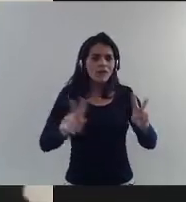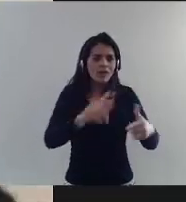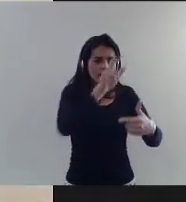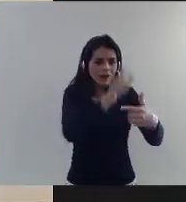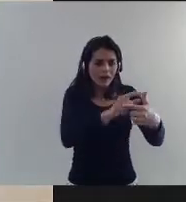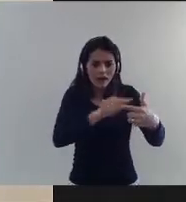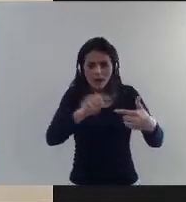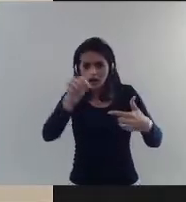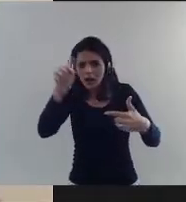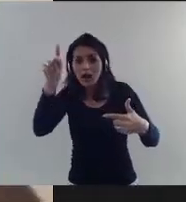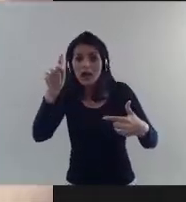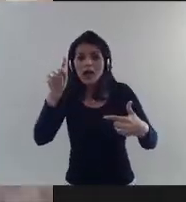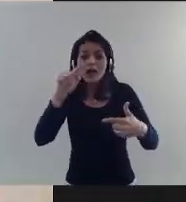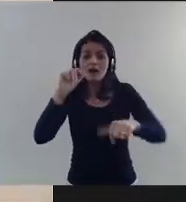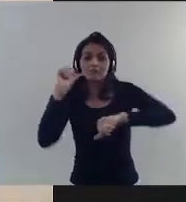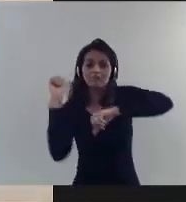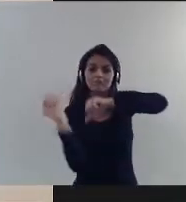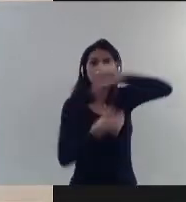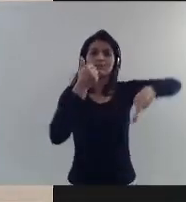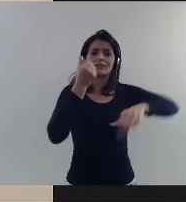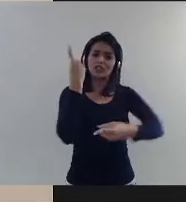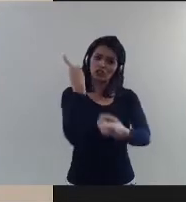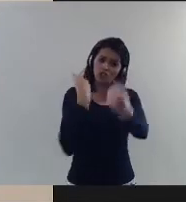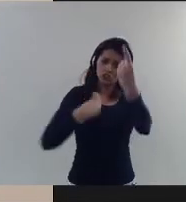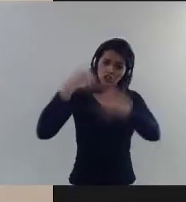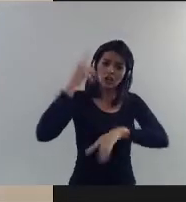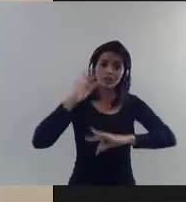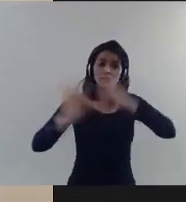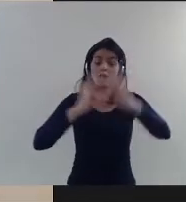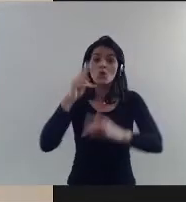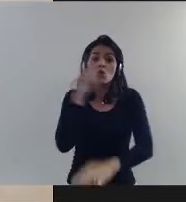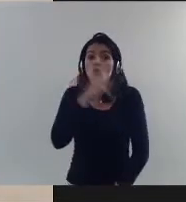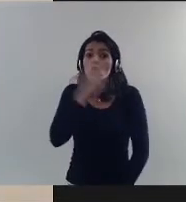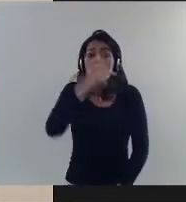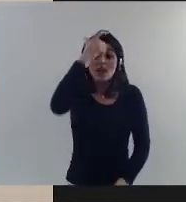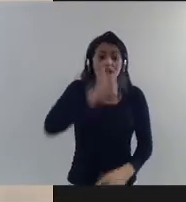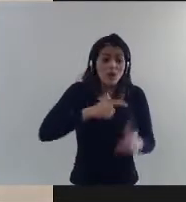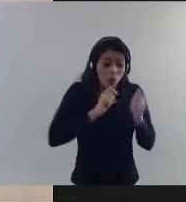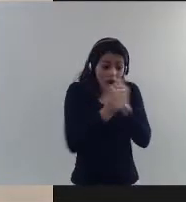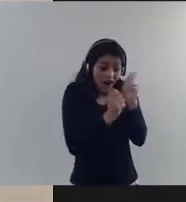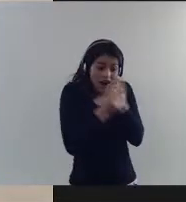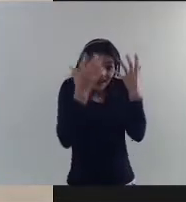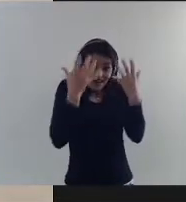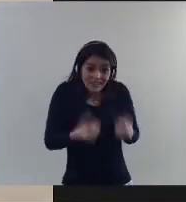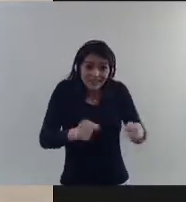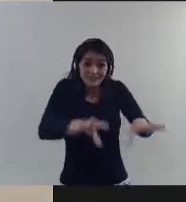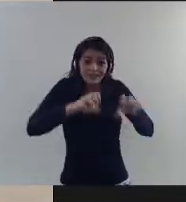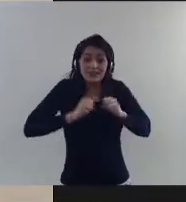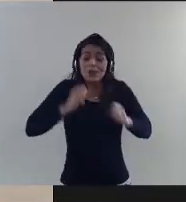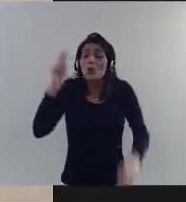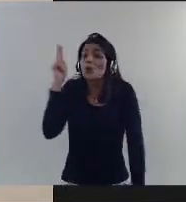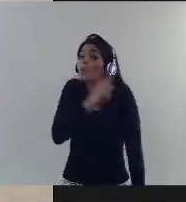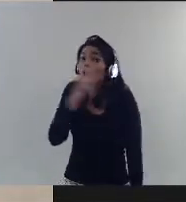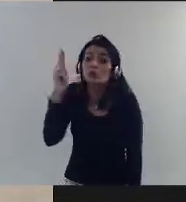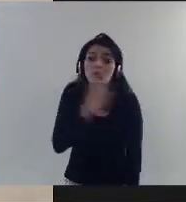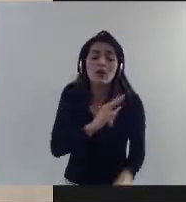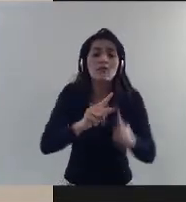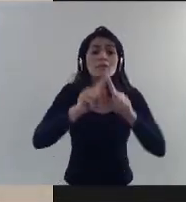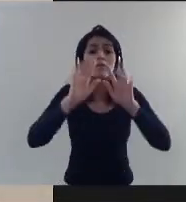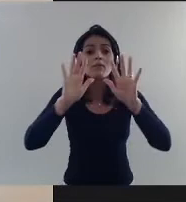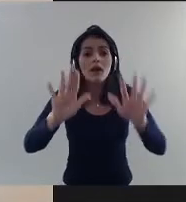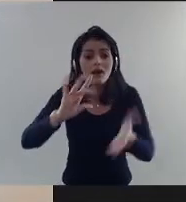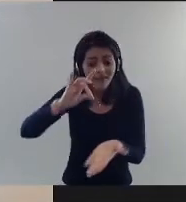A inovação é urgente, a gente precisa se adaptar, eu preciso urgente me adequar a isso,